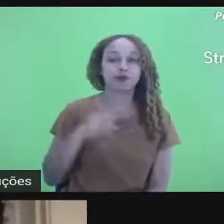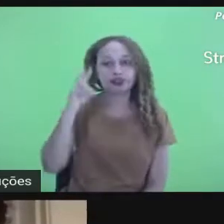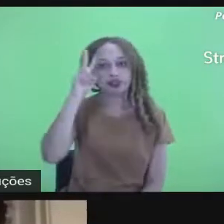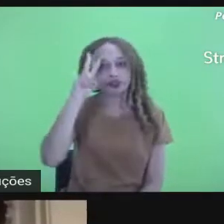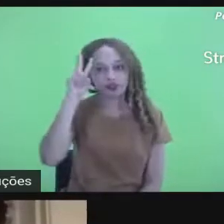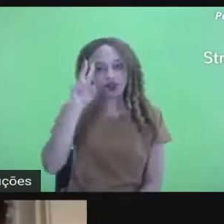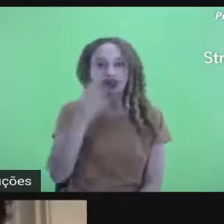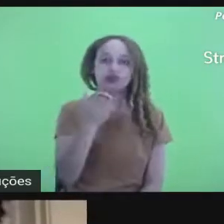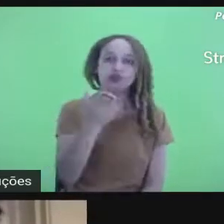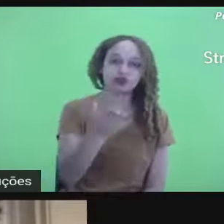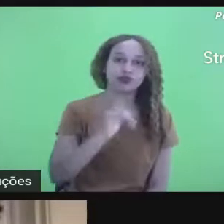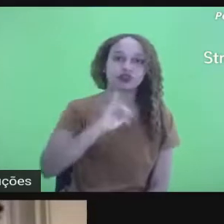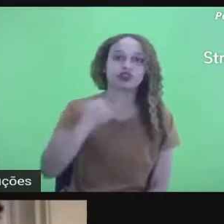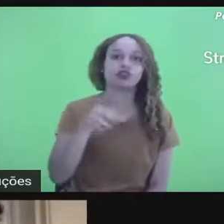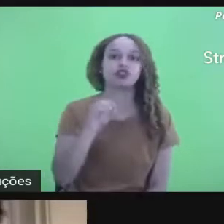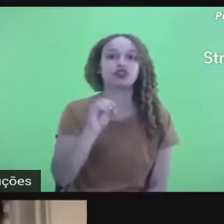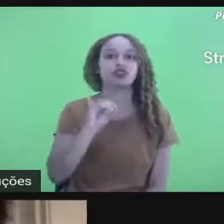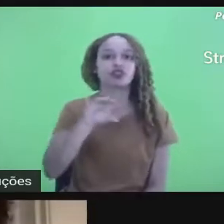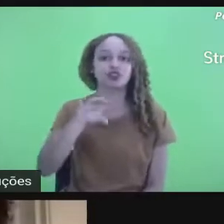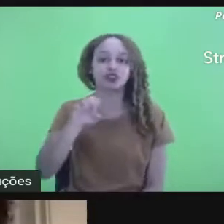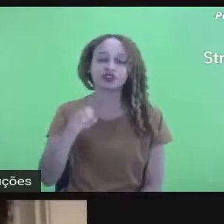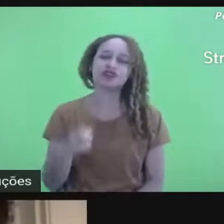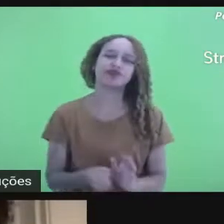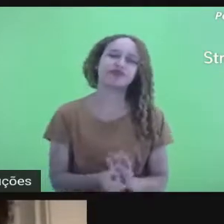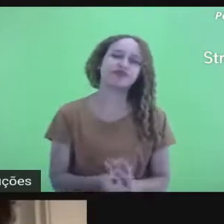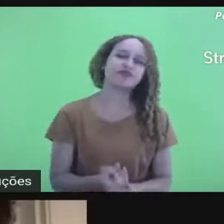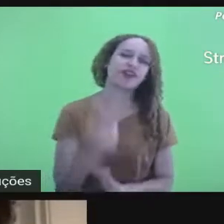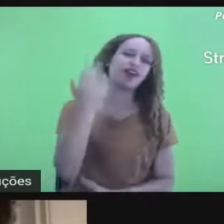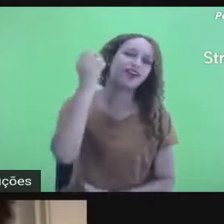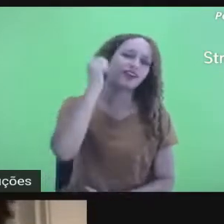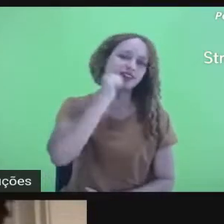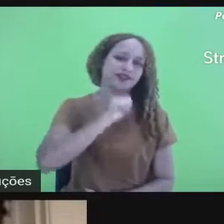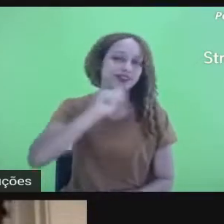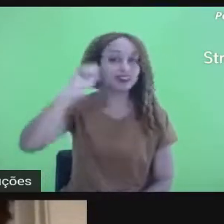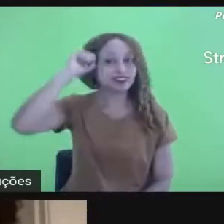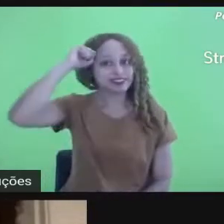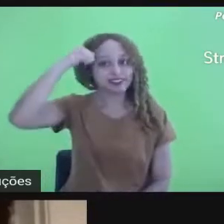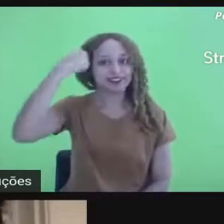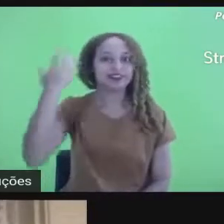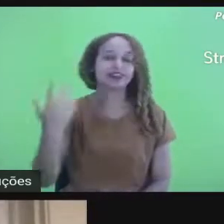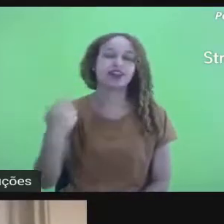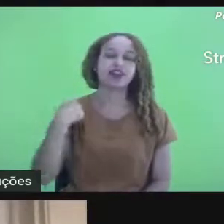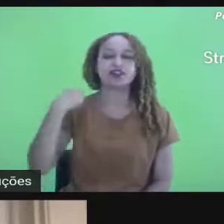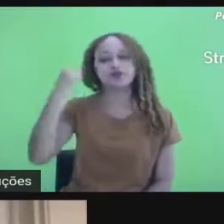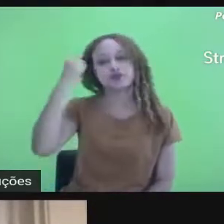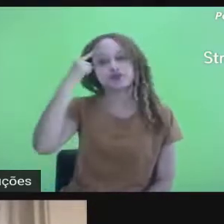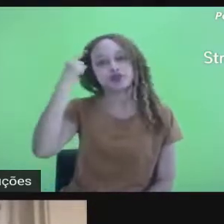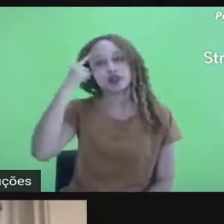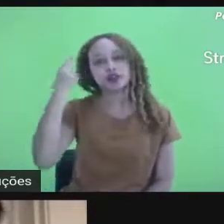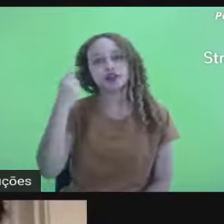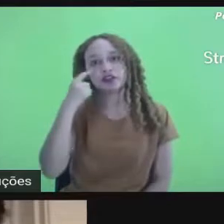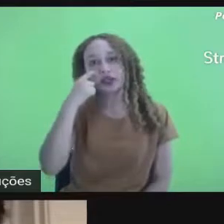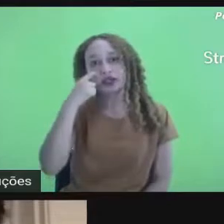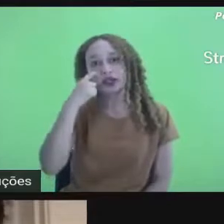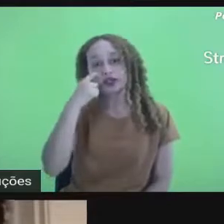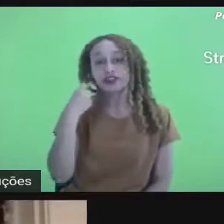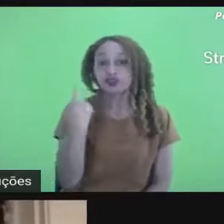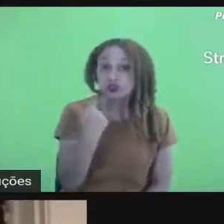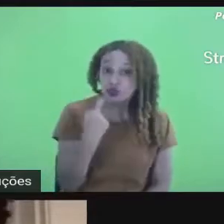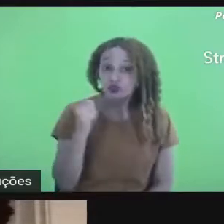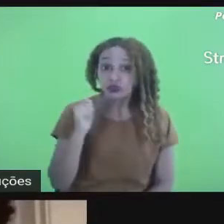Joyce, como a de tantas outras, né? E aí a gente pensa que cabe a nós nos questionar e nos